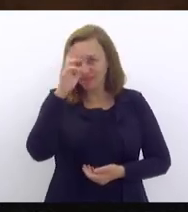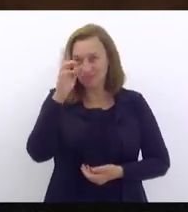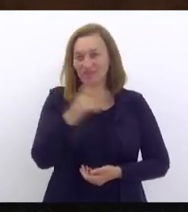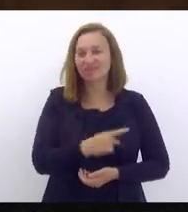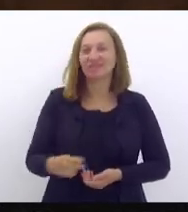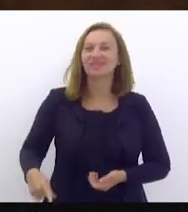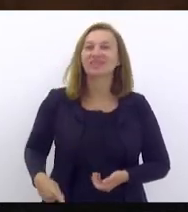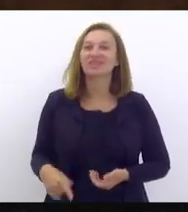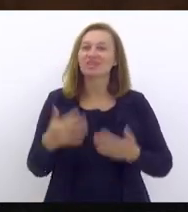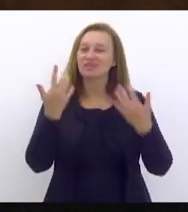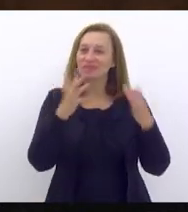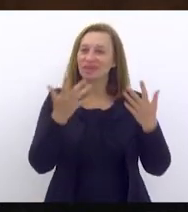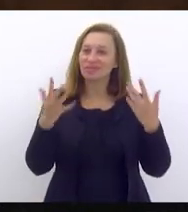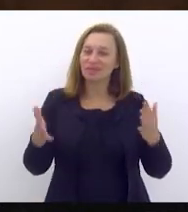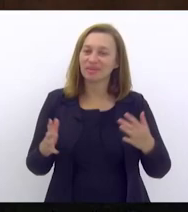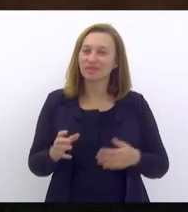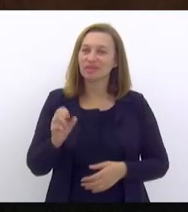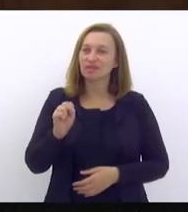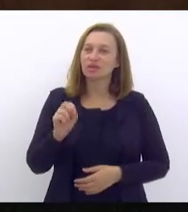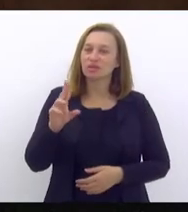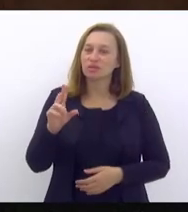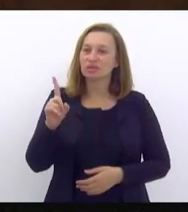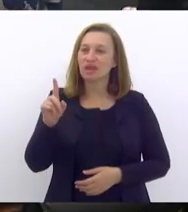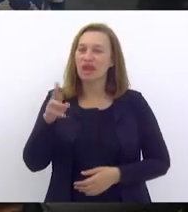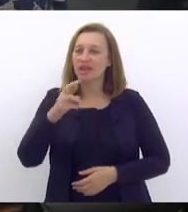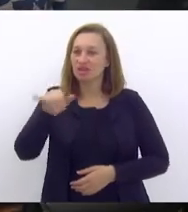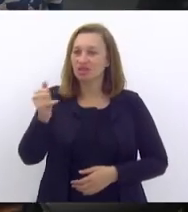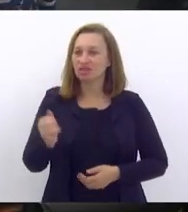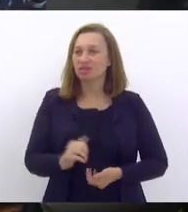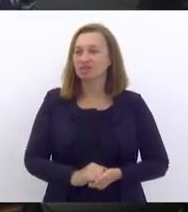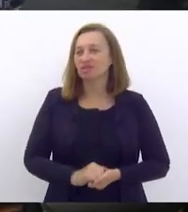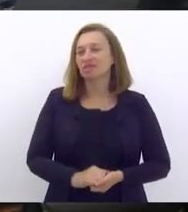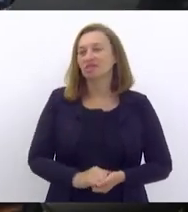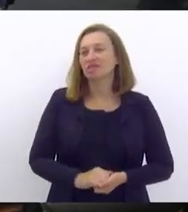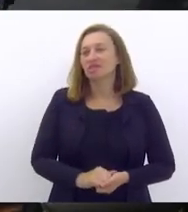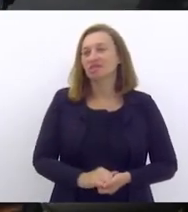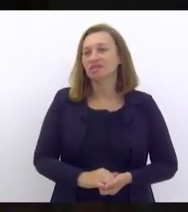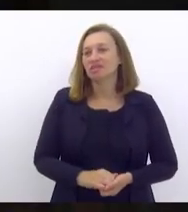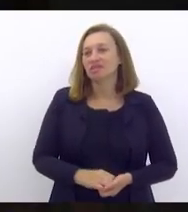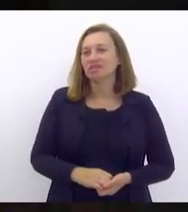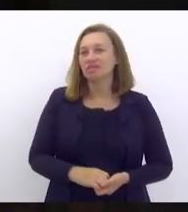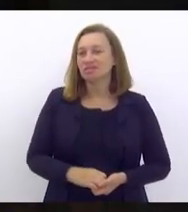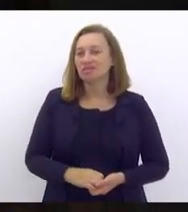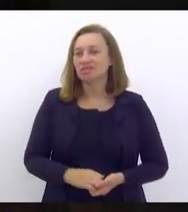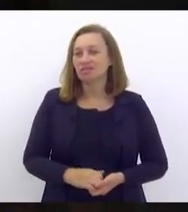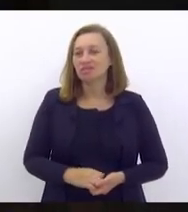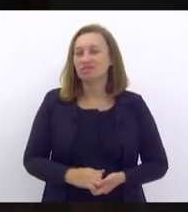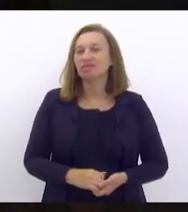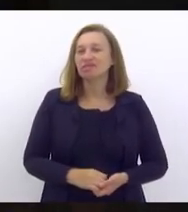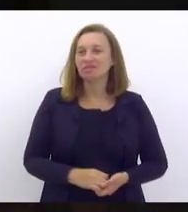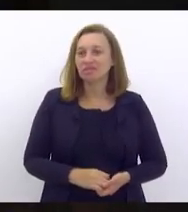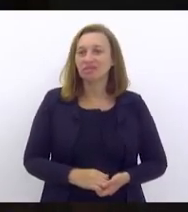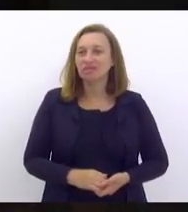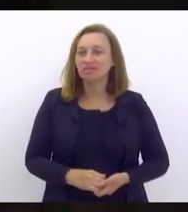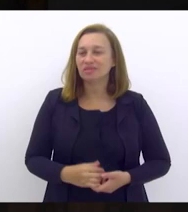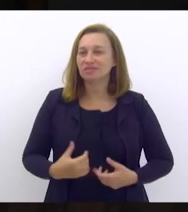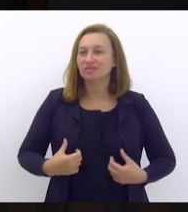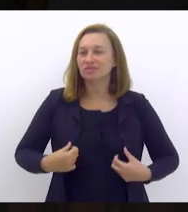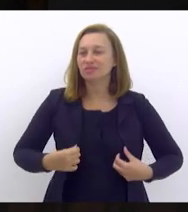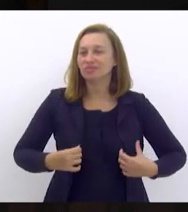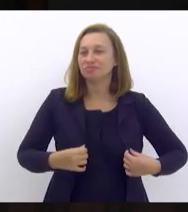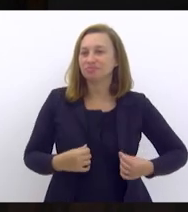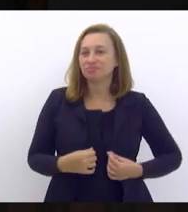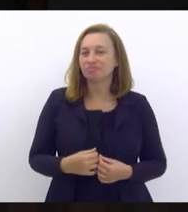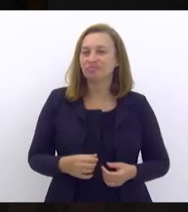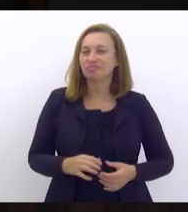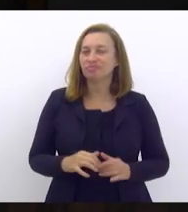presidente. Parabéns à Sudeste. Ato humanitário, doar sangue é vida. Eu sou doadora de sangue.